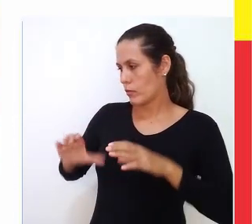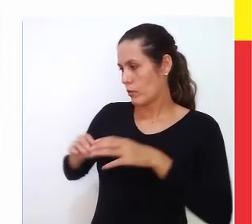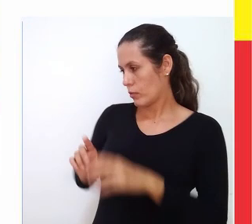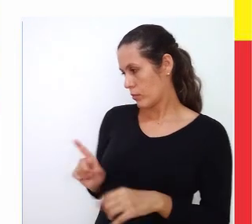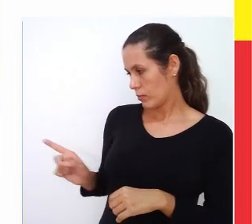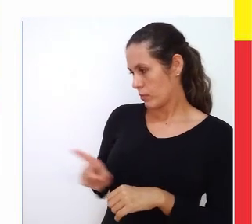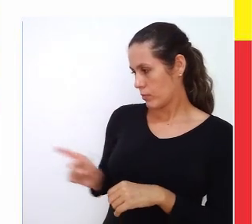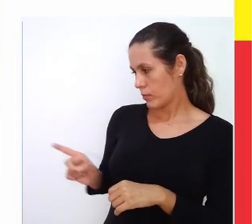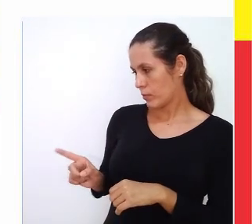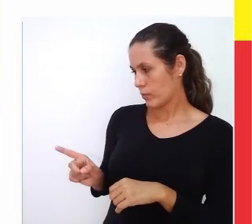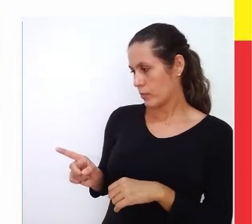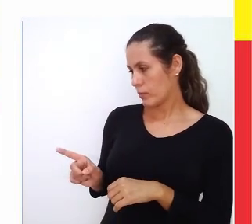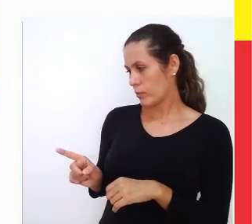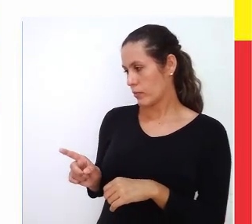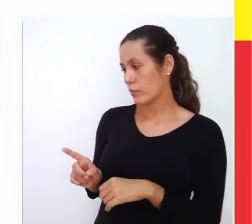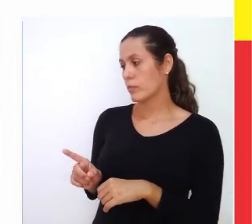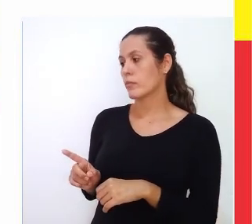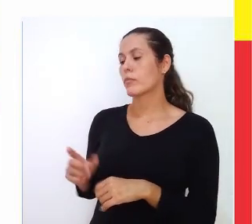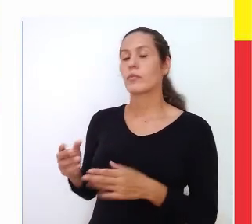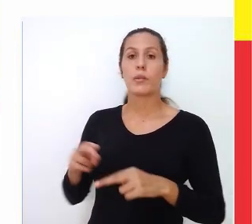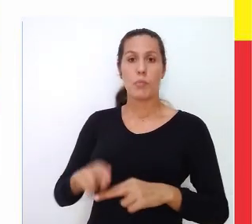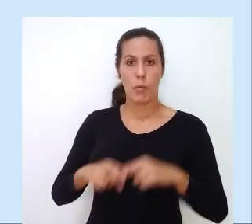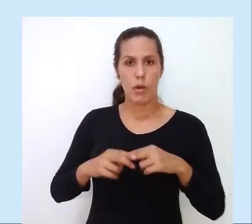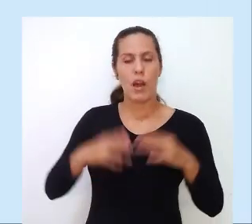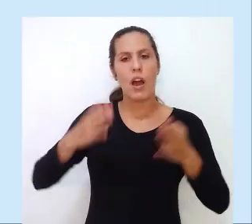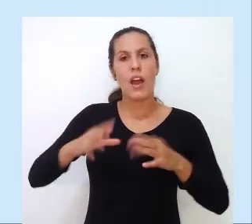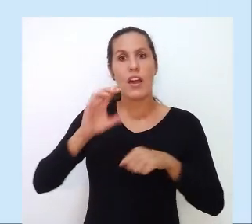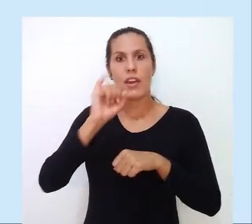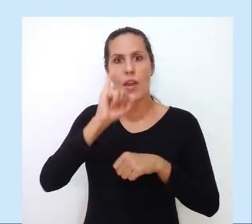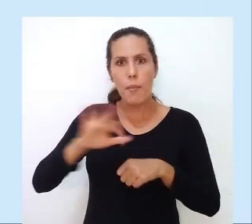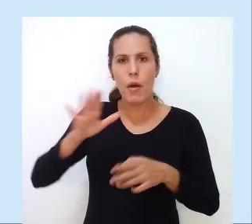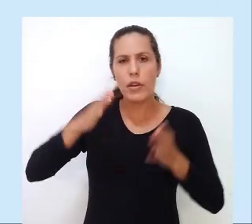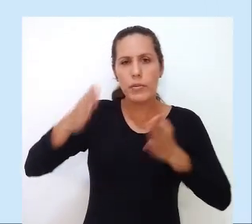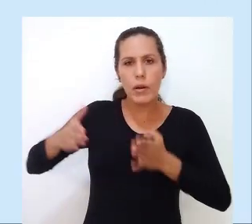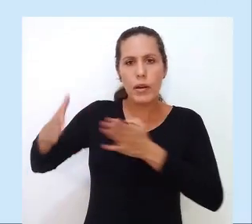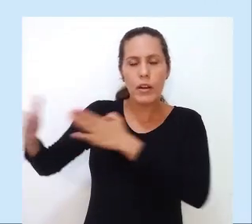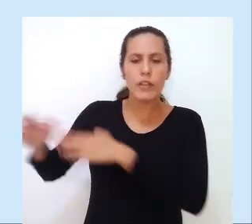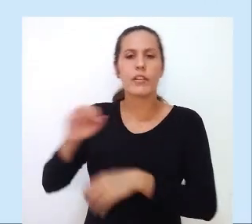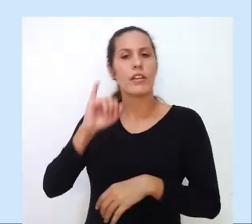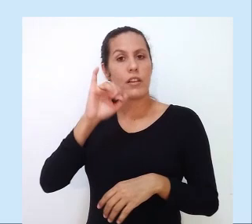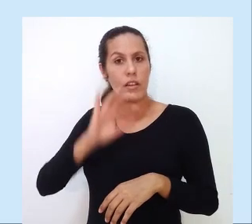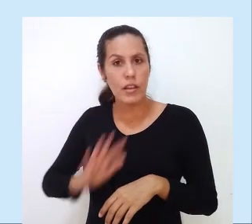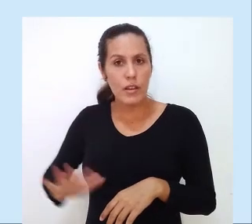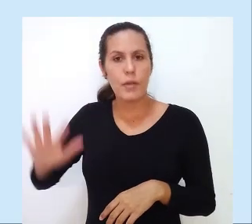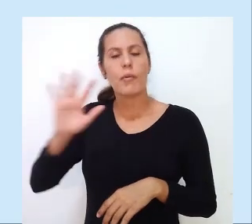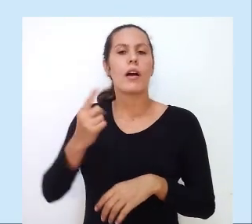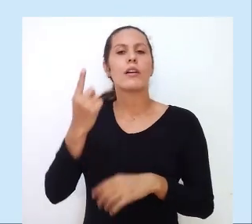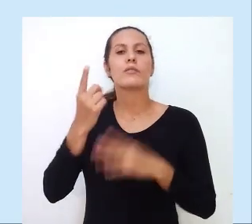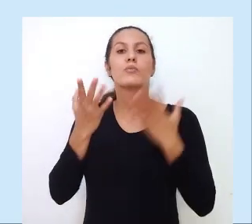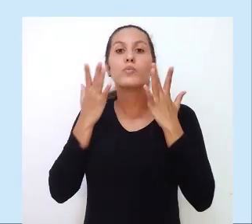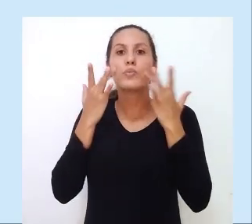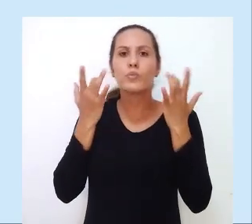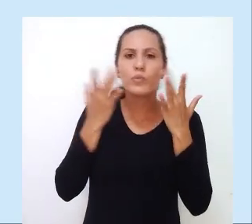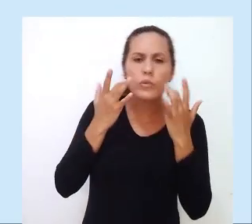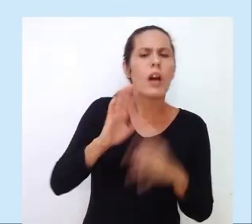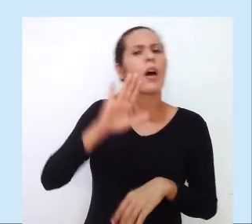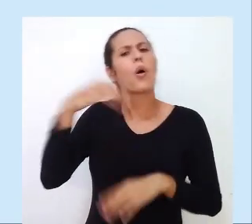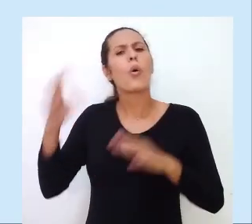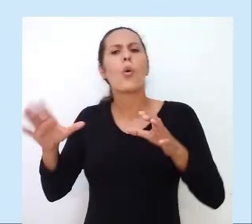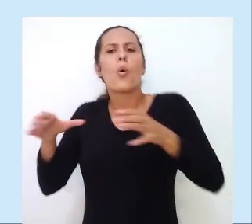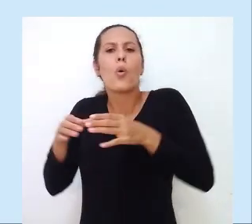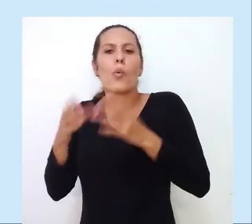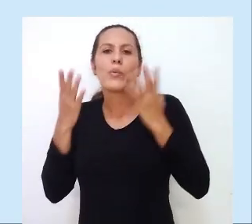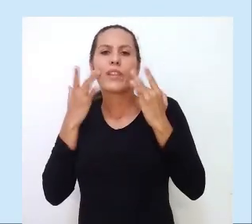do grupo Totem, e a partir de agora, em cada imagem que a gente vê, vai ter uma imagem de um espetáculo ou